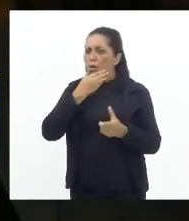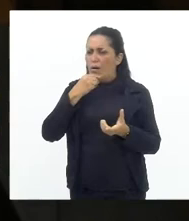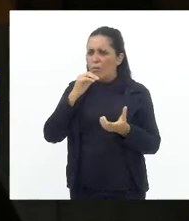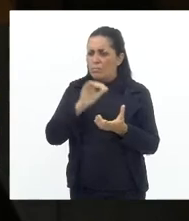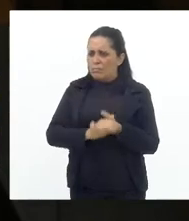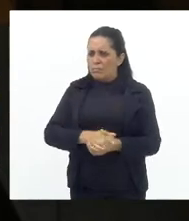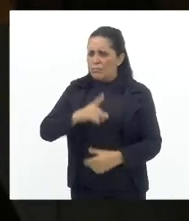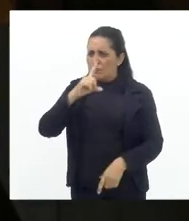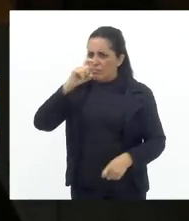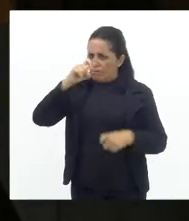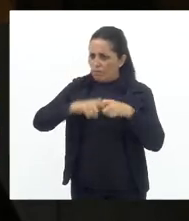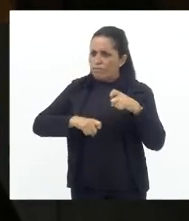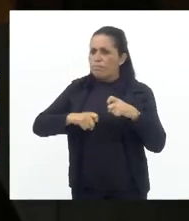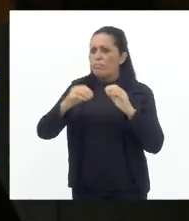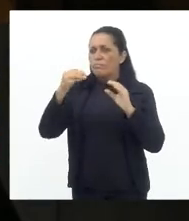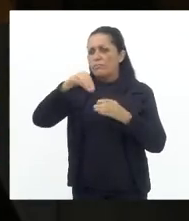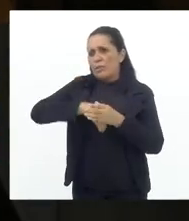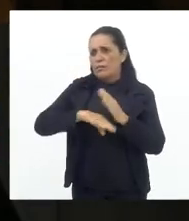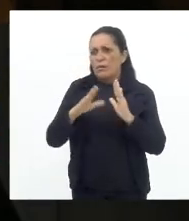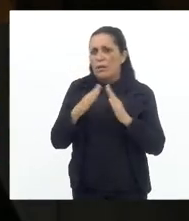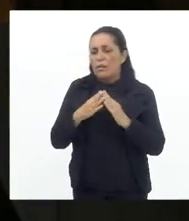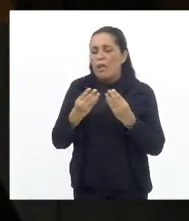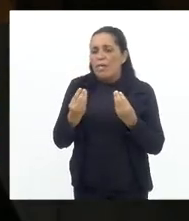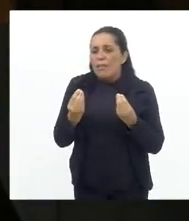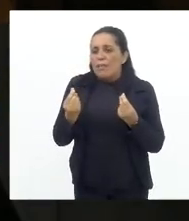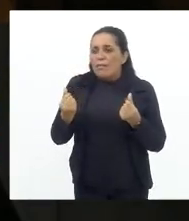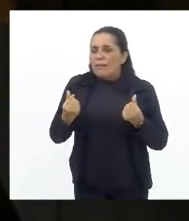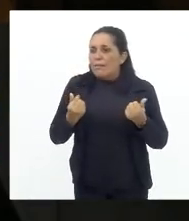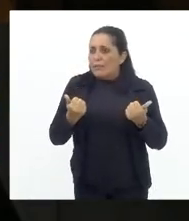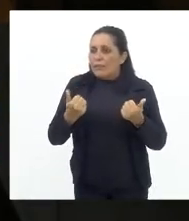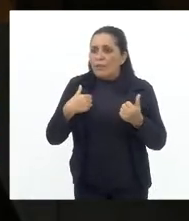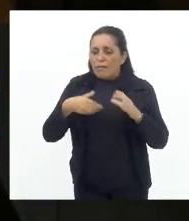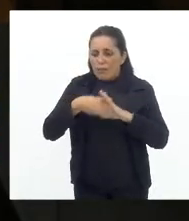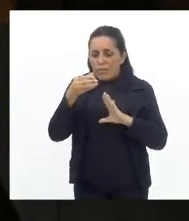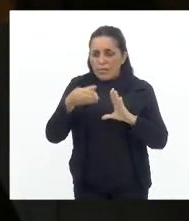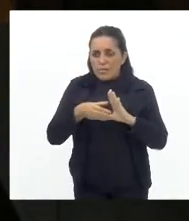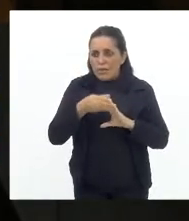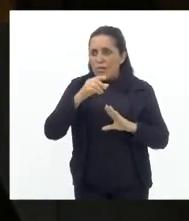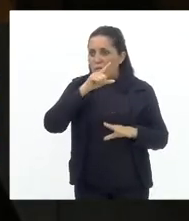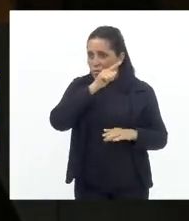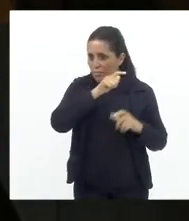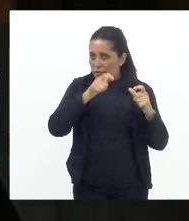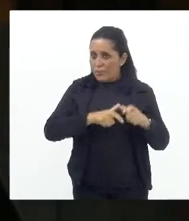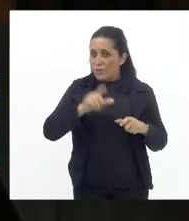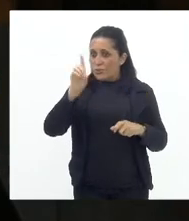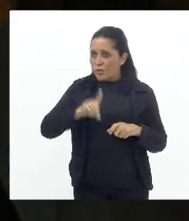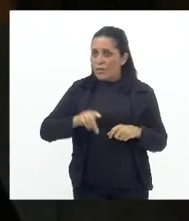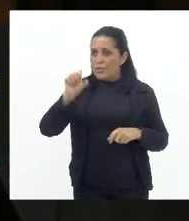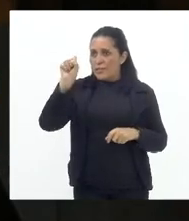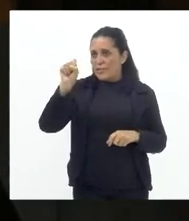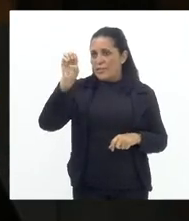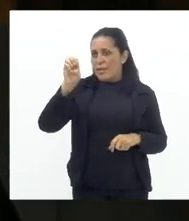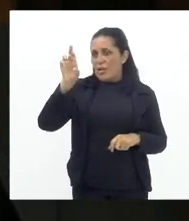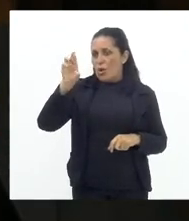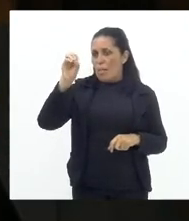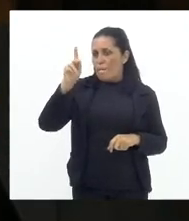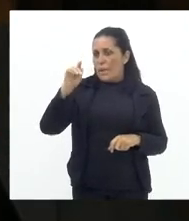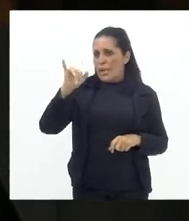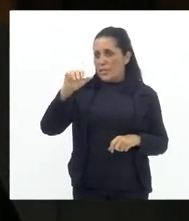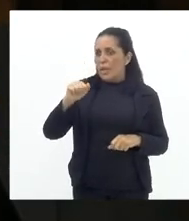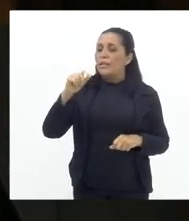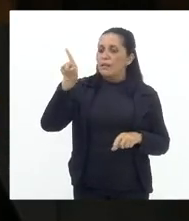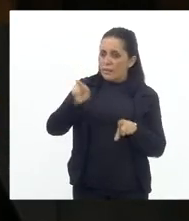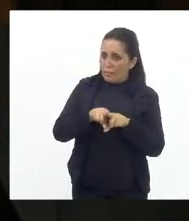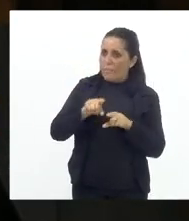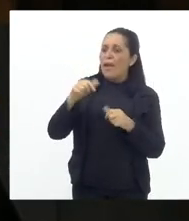em suas próprias casas queria falar da sensibilidade do Conselho Municipal de direitos das mulheres em pé dica da Secretaria de Assistência Social